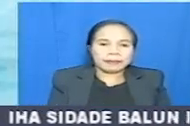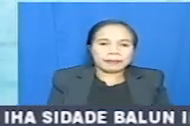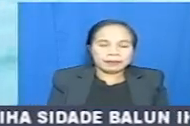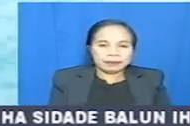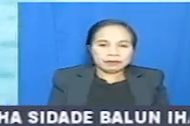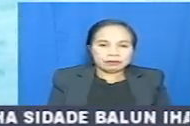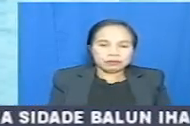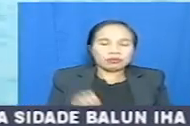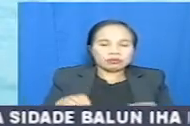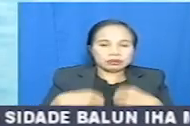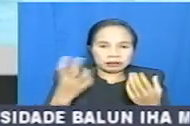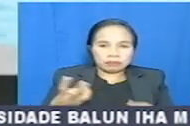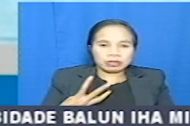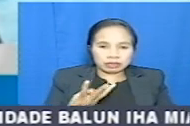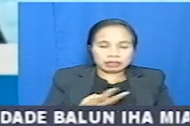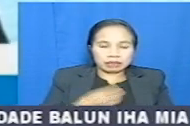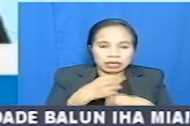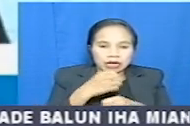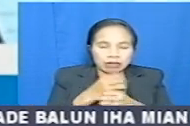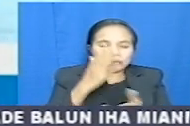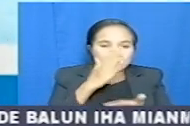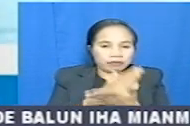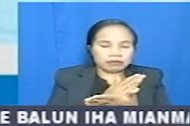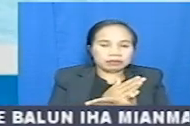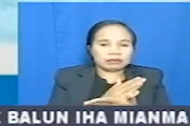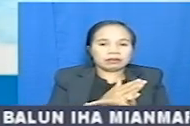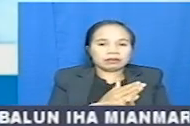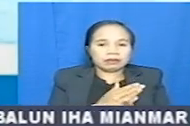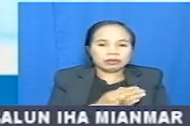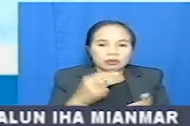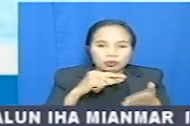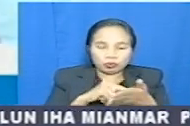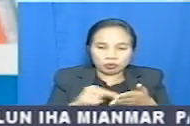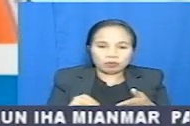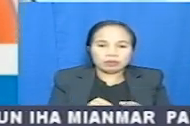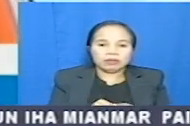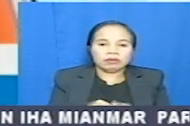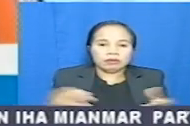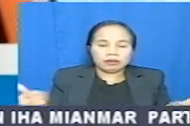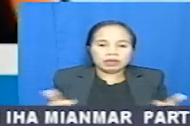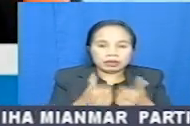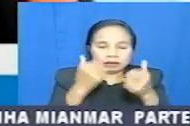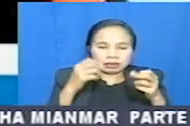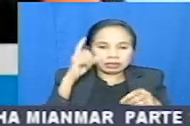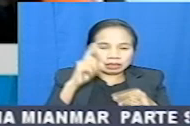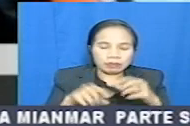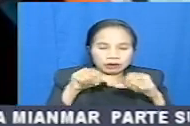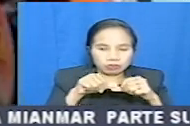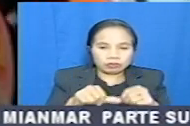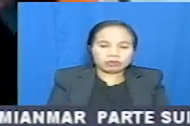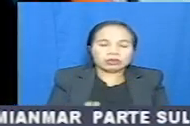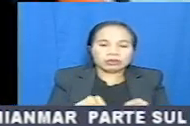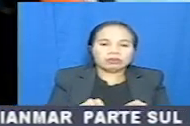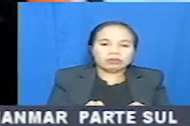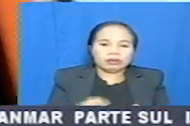sama ka ita halo prevenção ida com que número acidente ne labele continua o